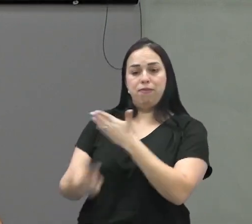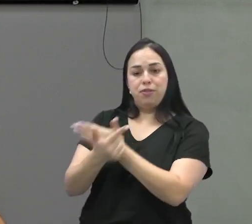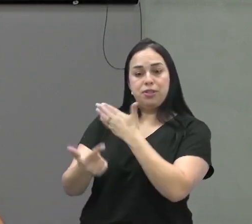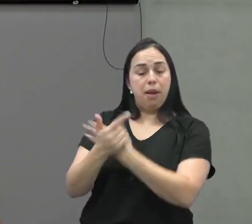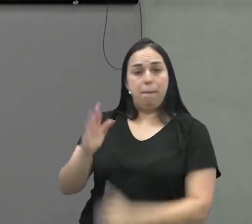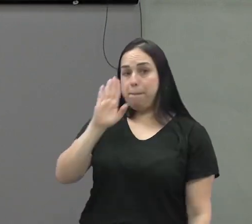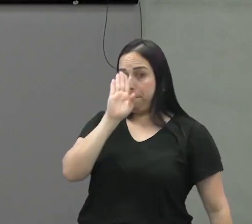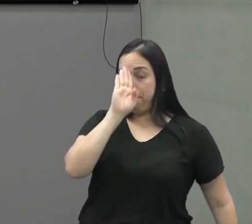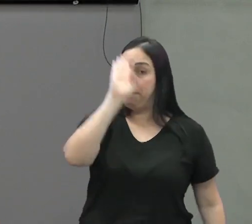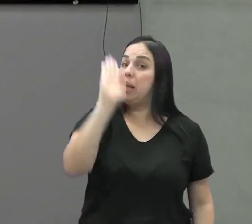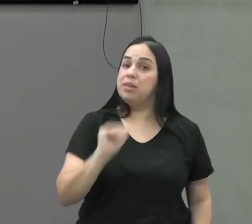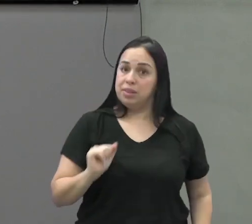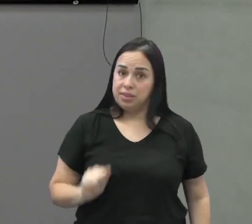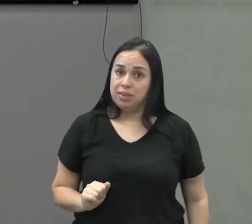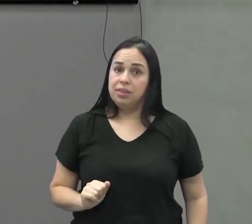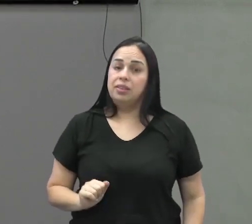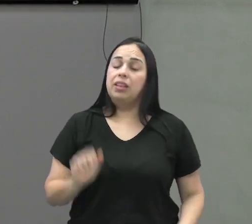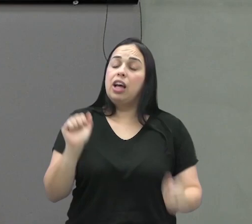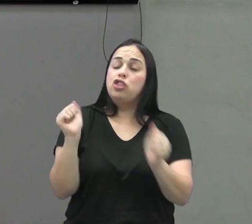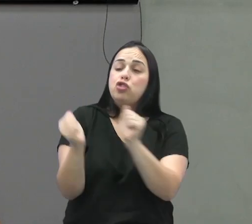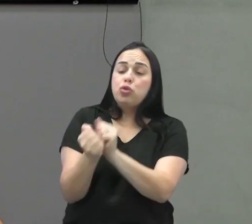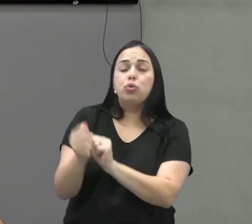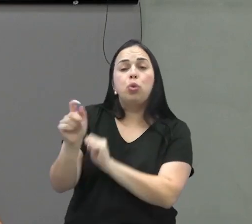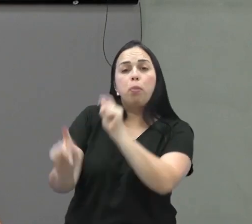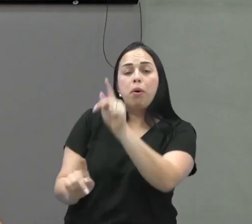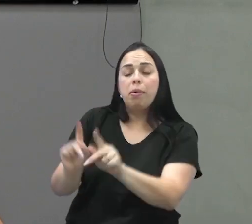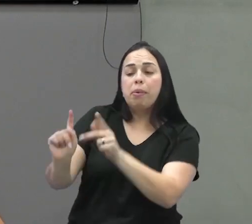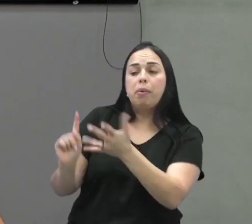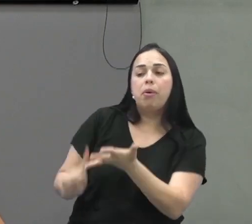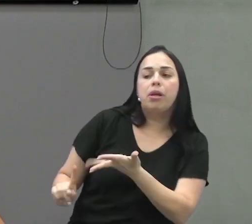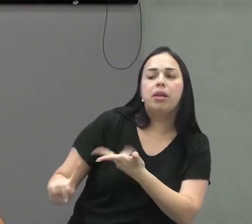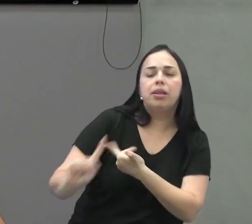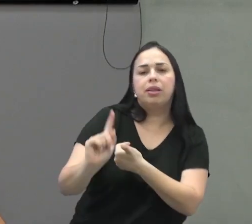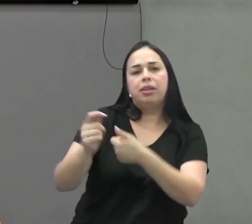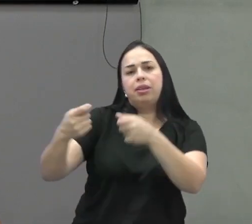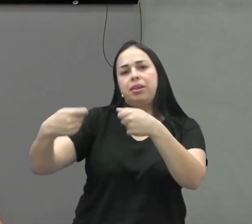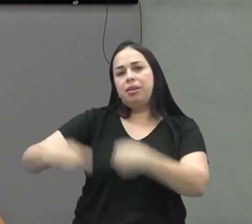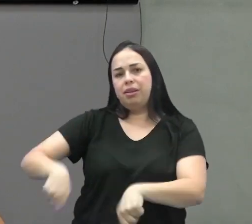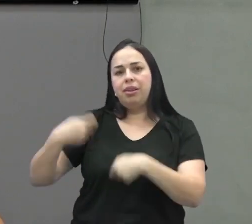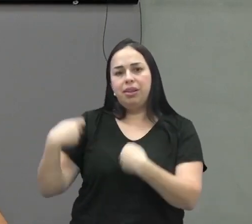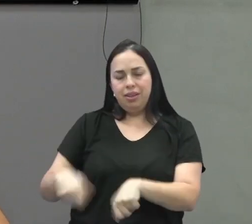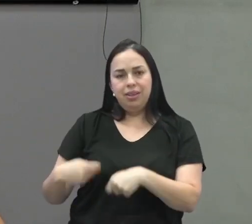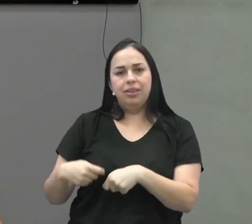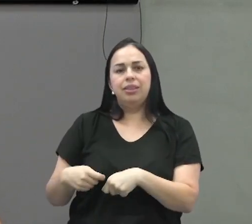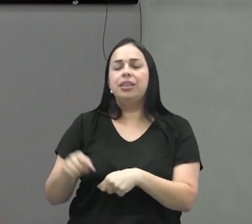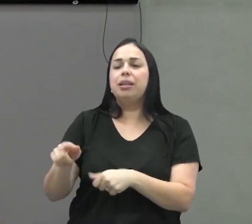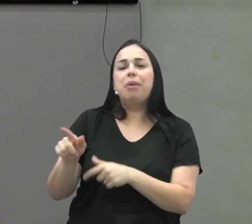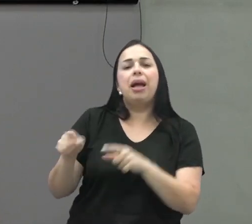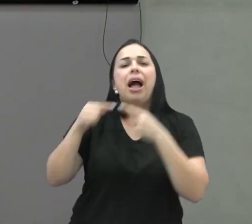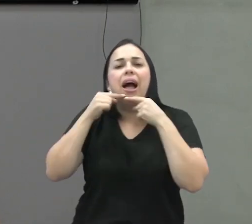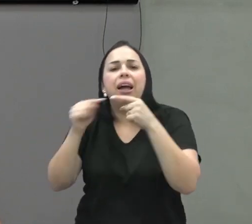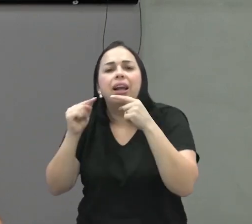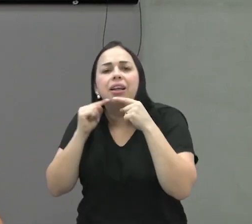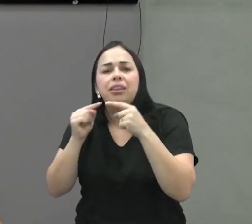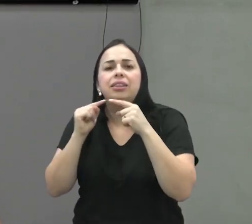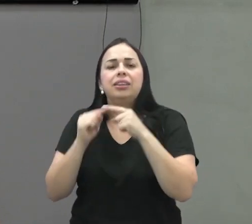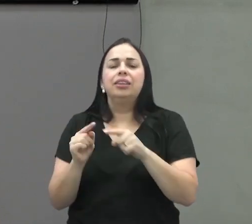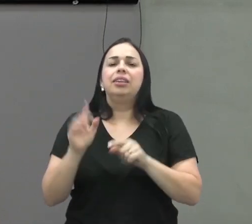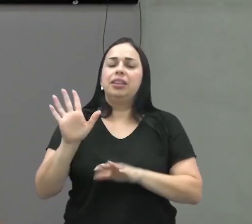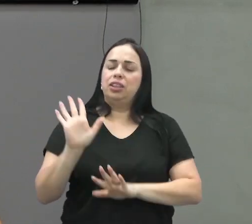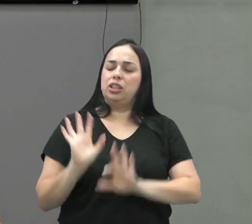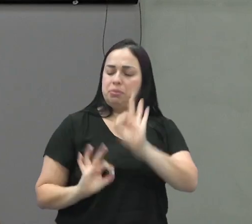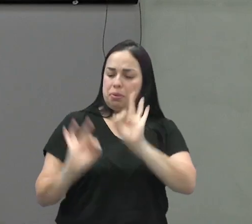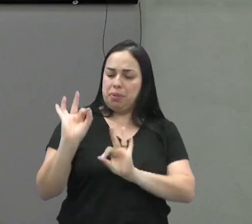é estar sempre próximo à população, entendendo quais são as demandas e quais são as queixas, para que a gente